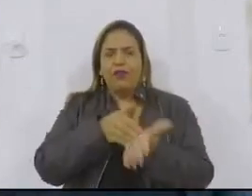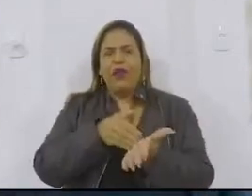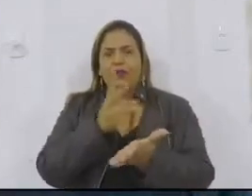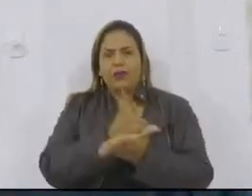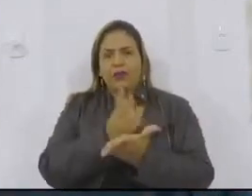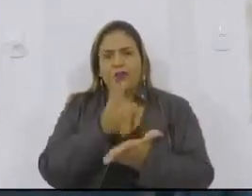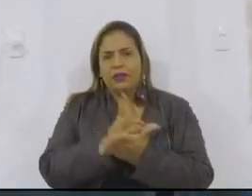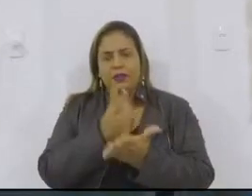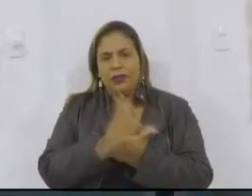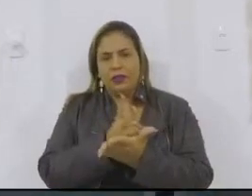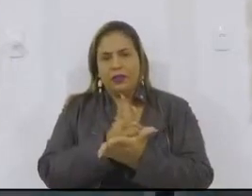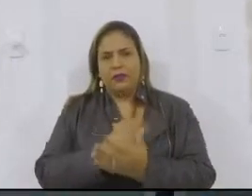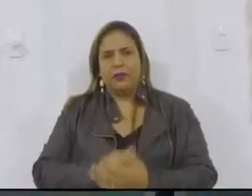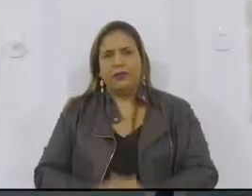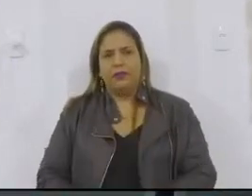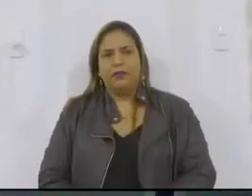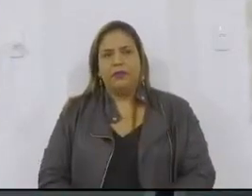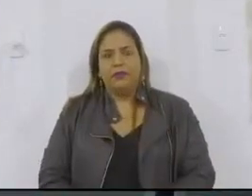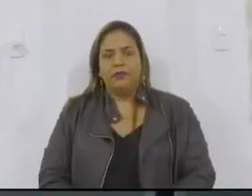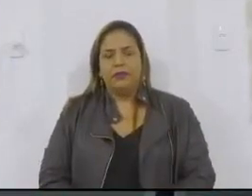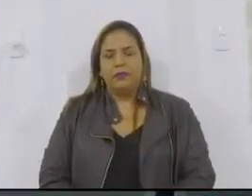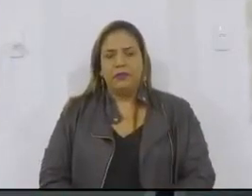sempre.